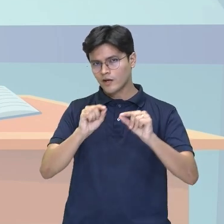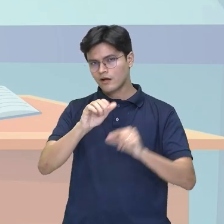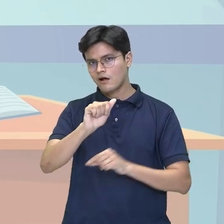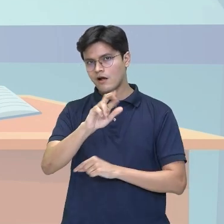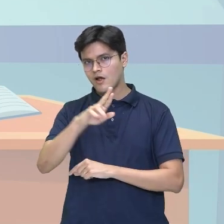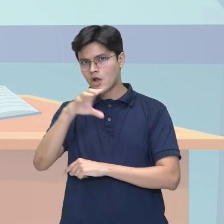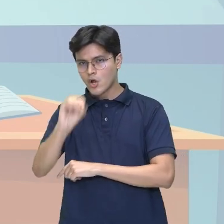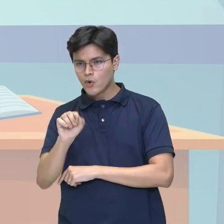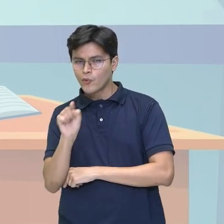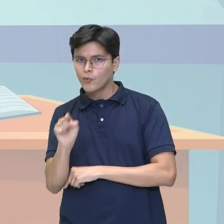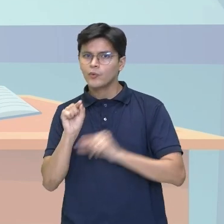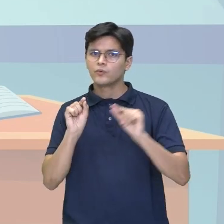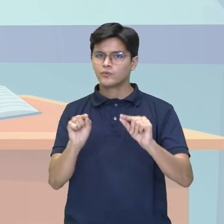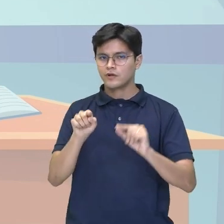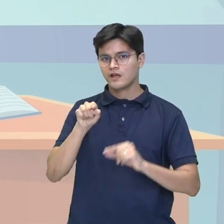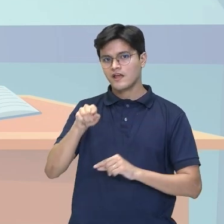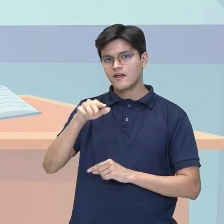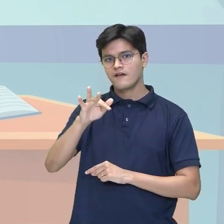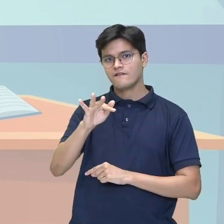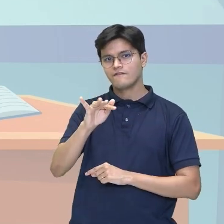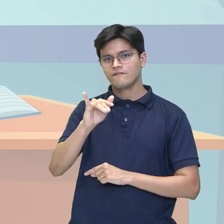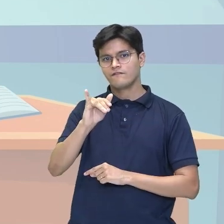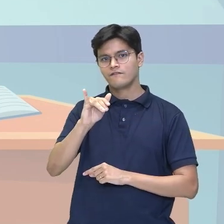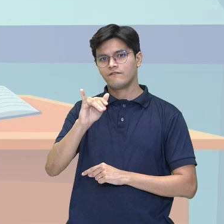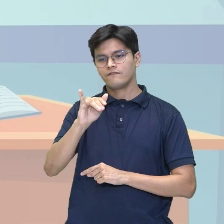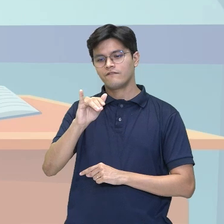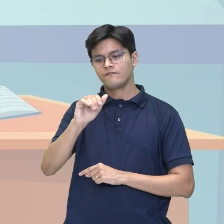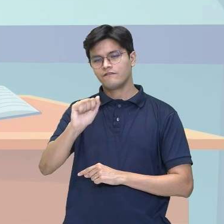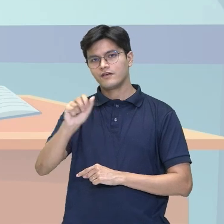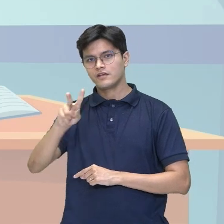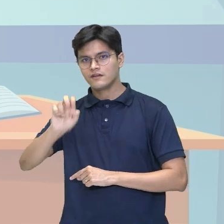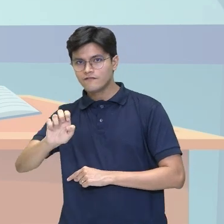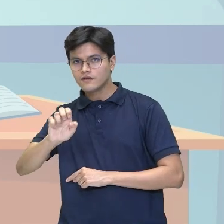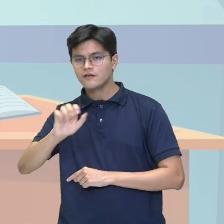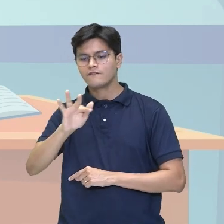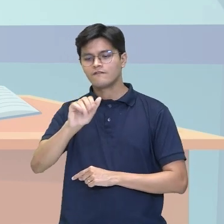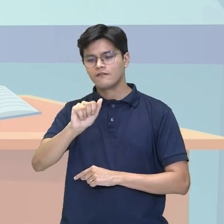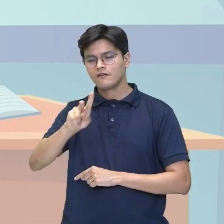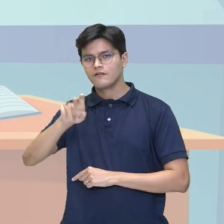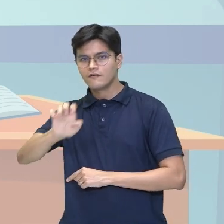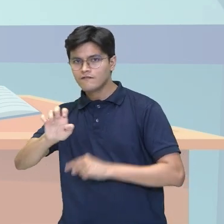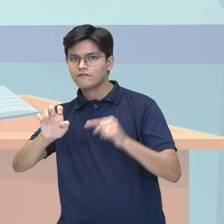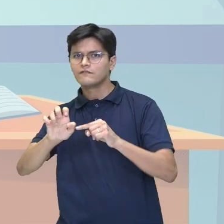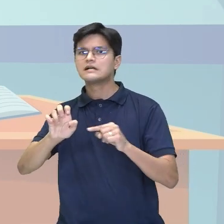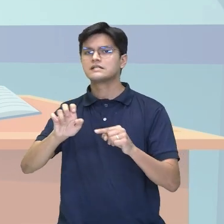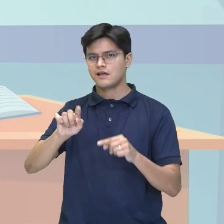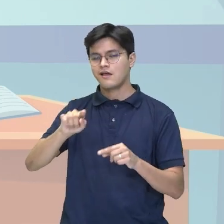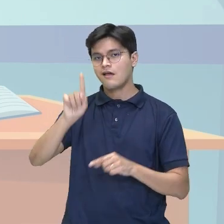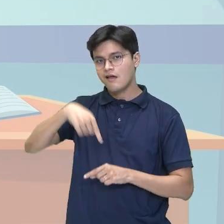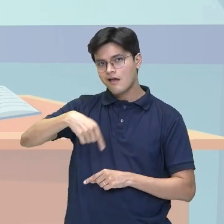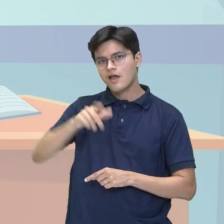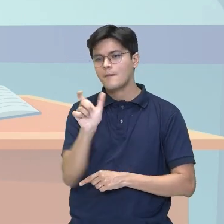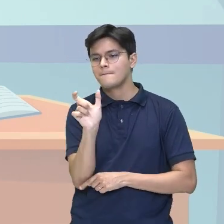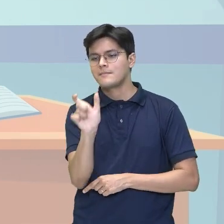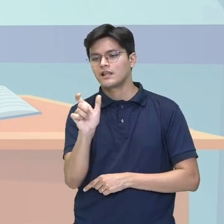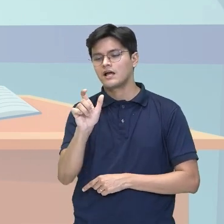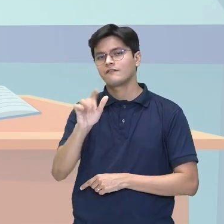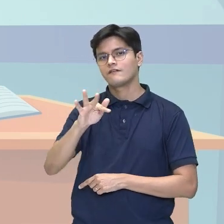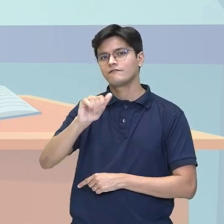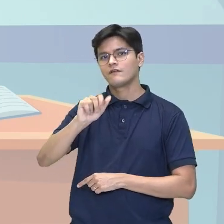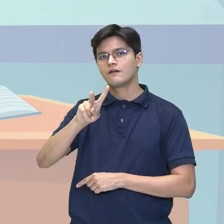a redução da palavra favorite, tá? Então, as pessoas atualmente falam favorite,